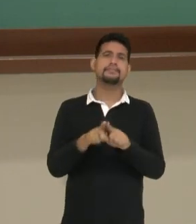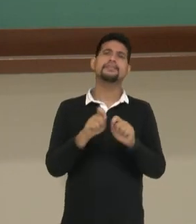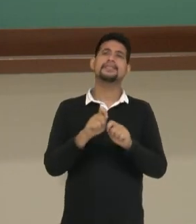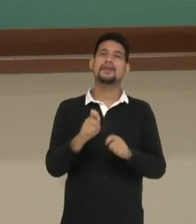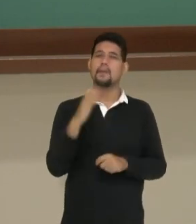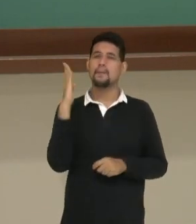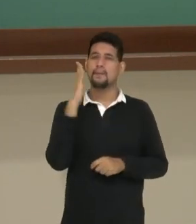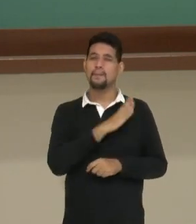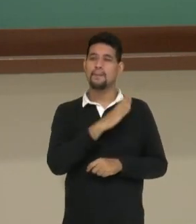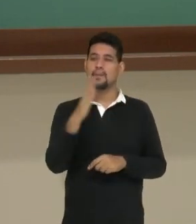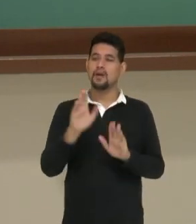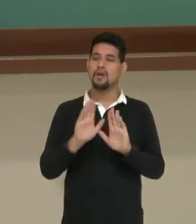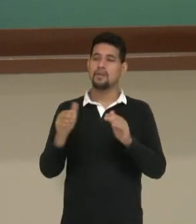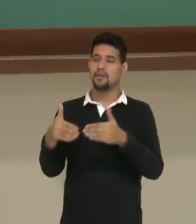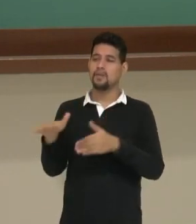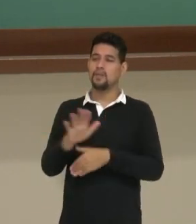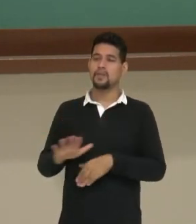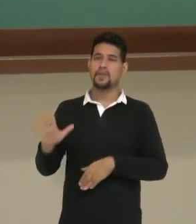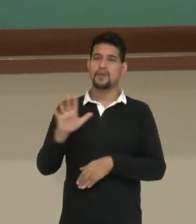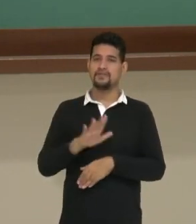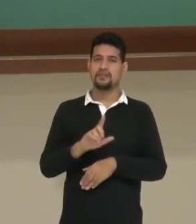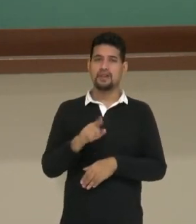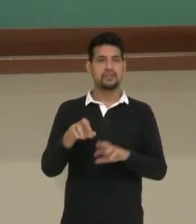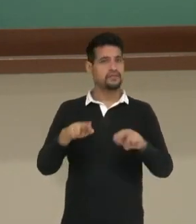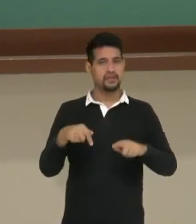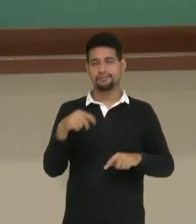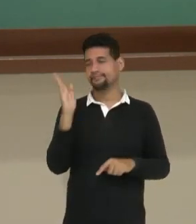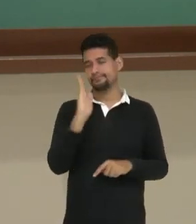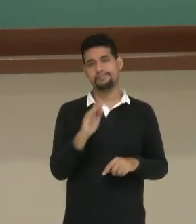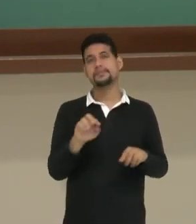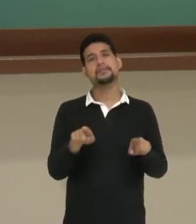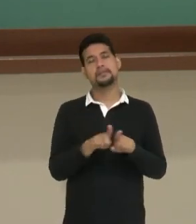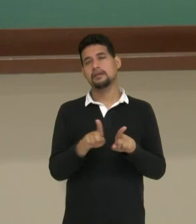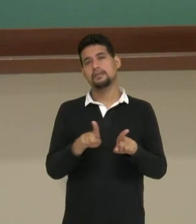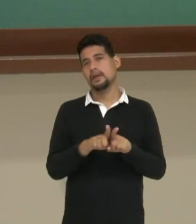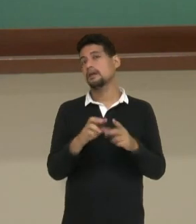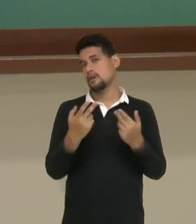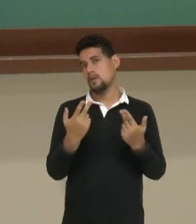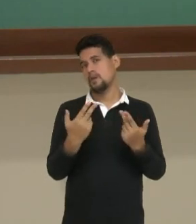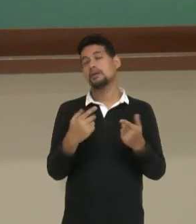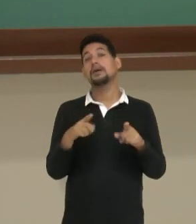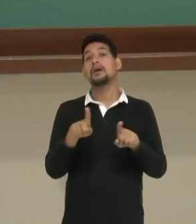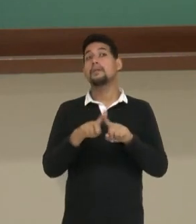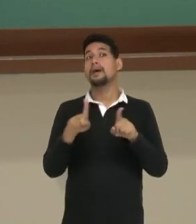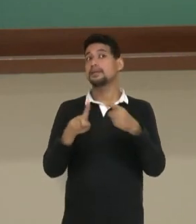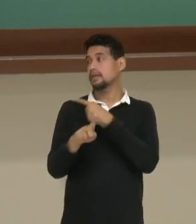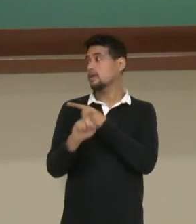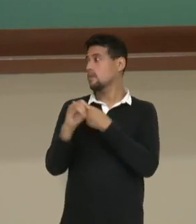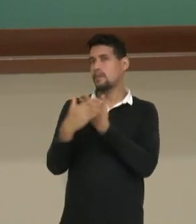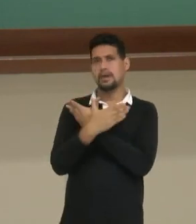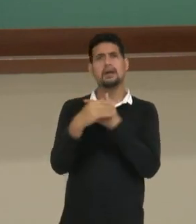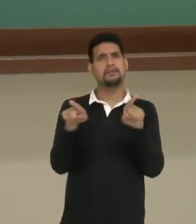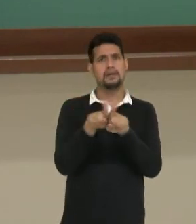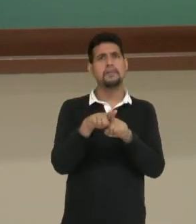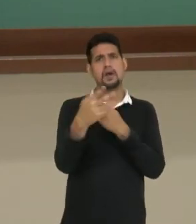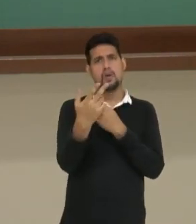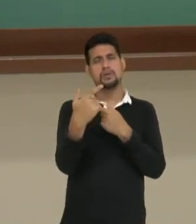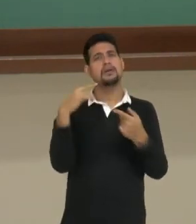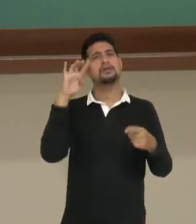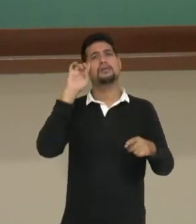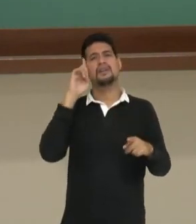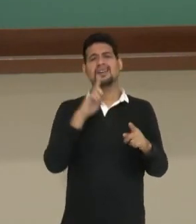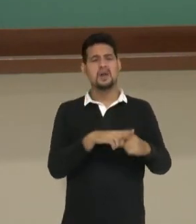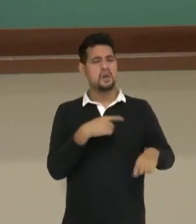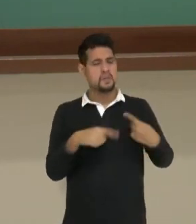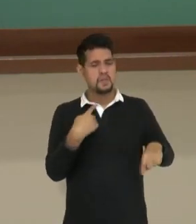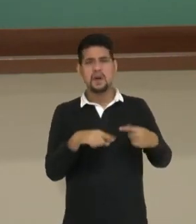mal para esses nativos, né? E não foi diferente aqui. Então, eles são recebidos pelo Atahualpa de forma pacífica, acabam se